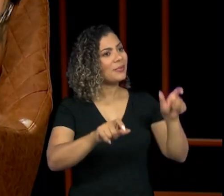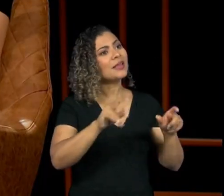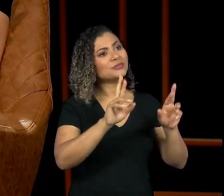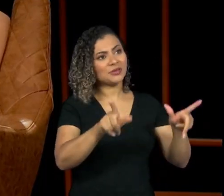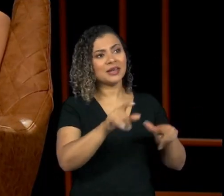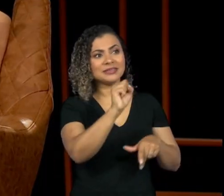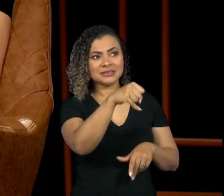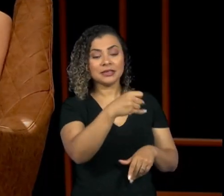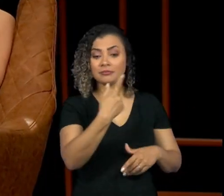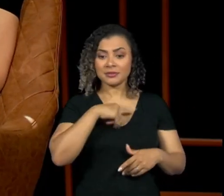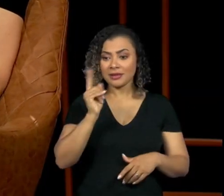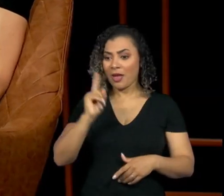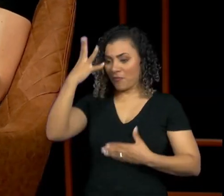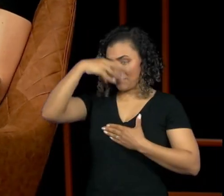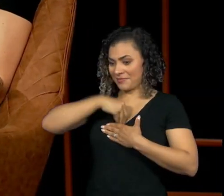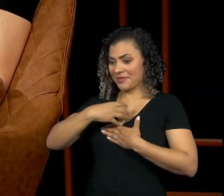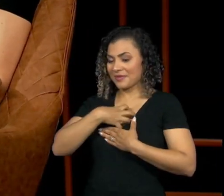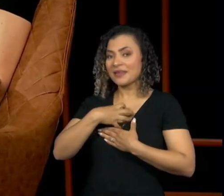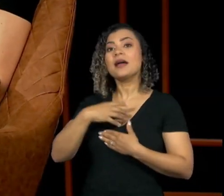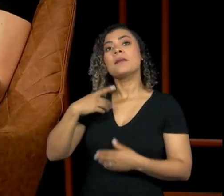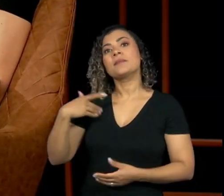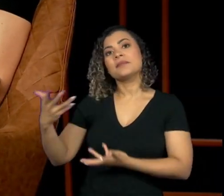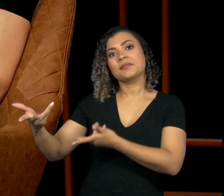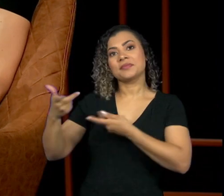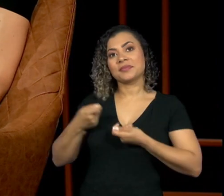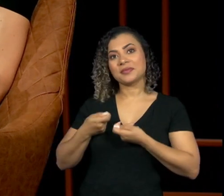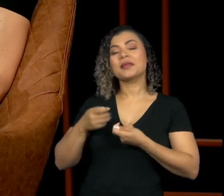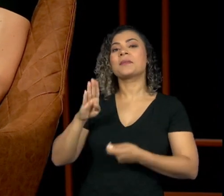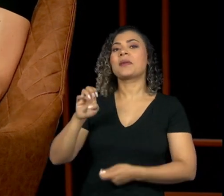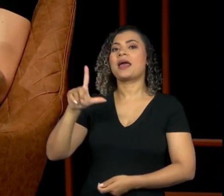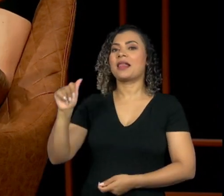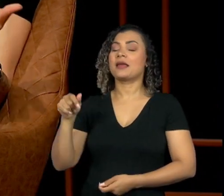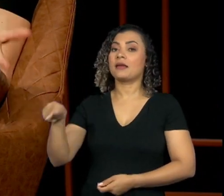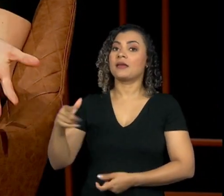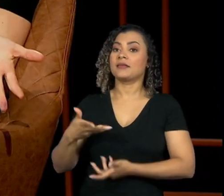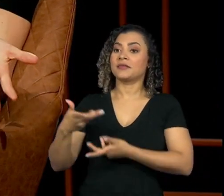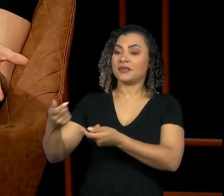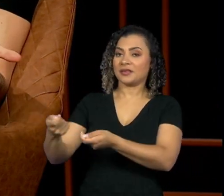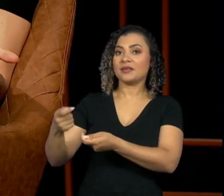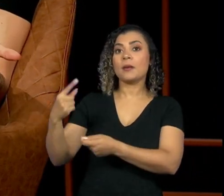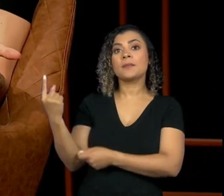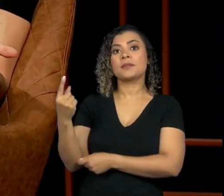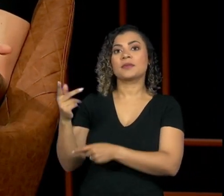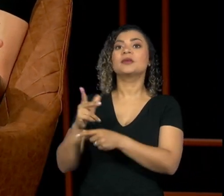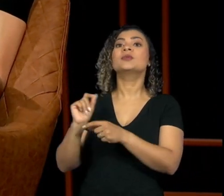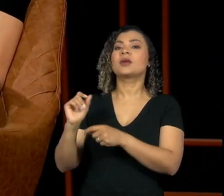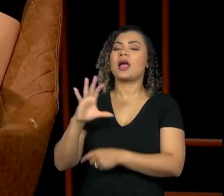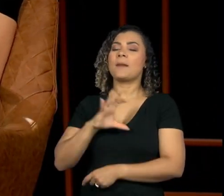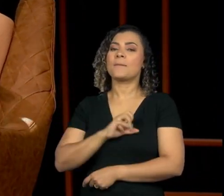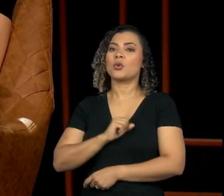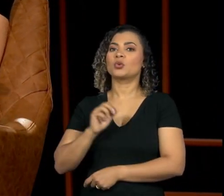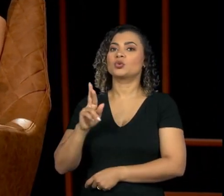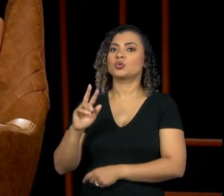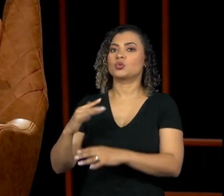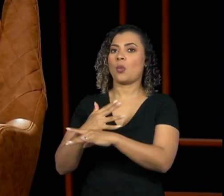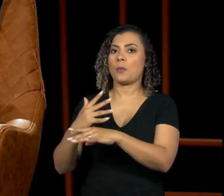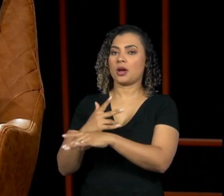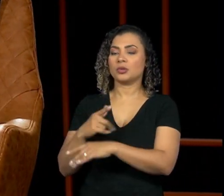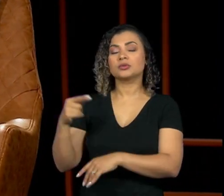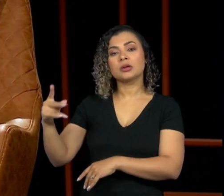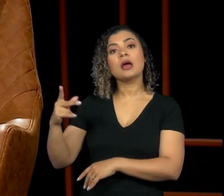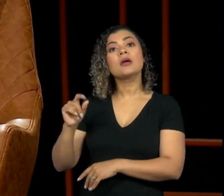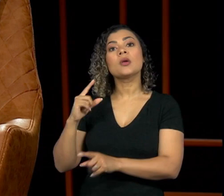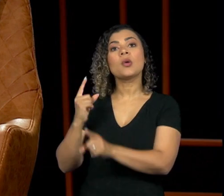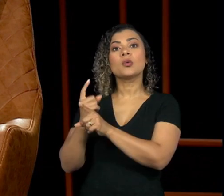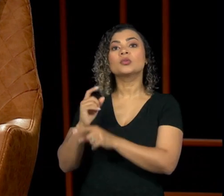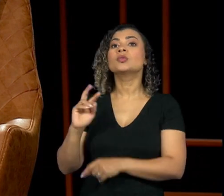foi um convite da Vera Egito, minha amiga, diretora maravilhosa, que fez o primeiro longa dela, Amores Urbanos, e eu encontro com o